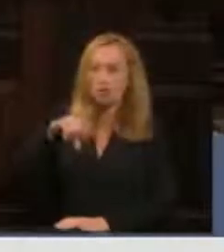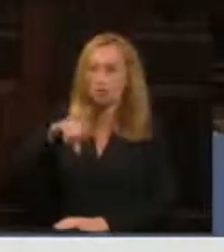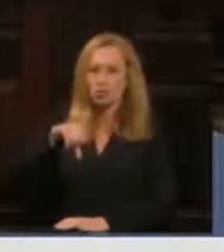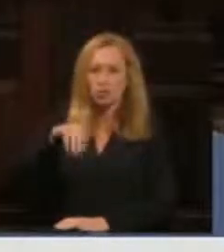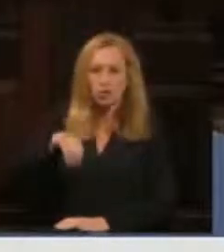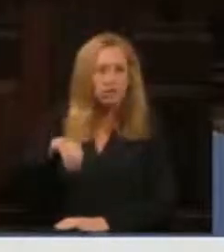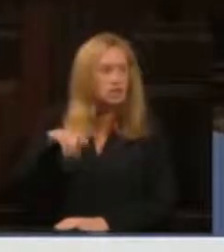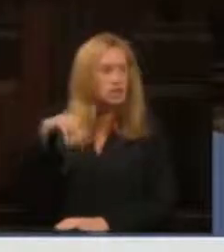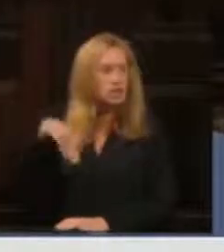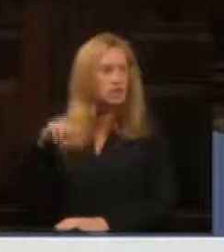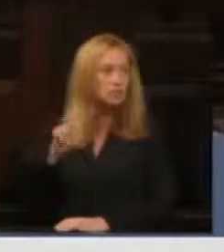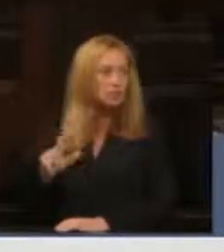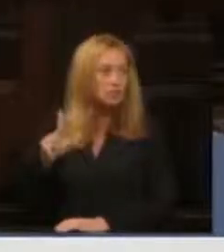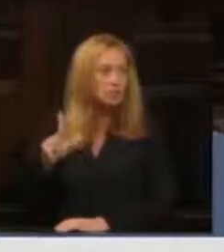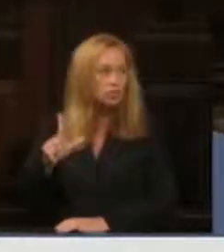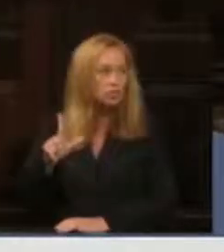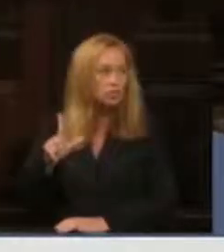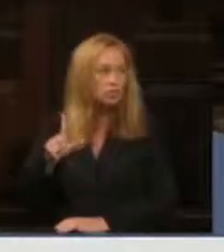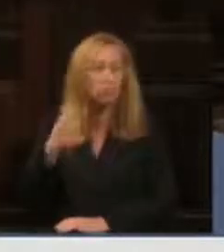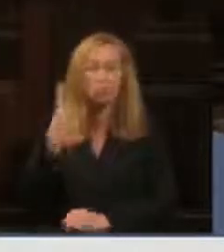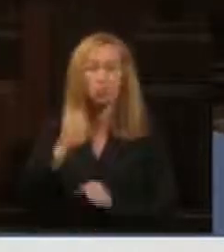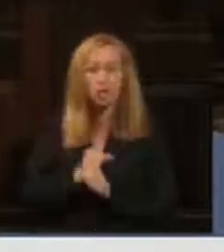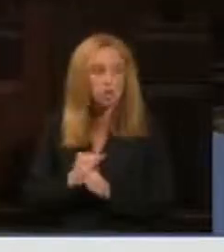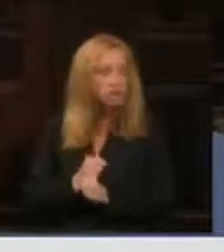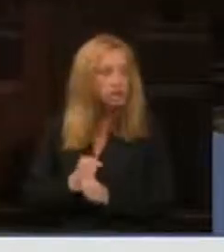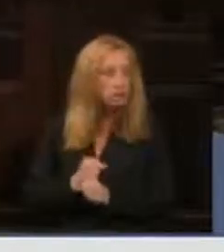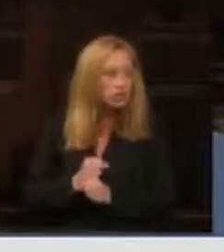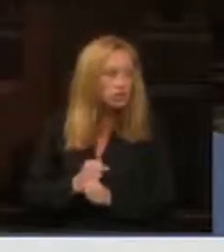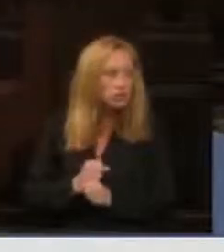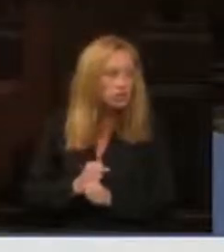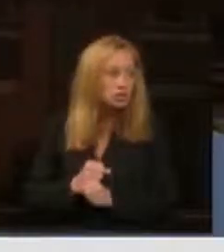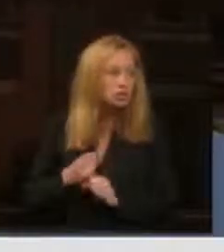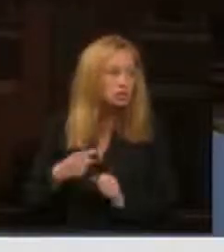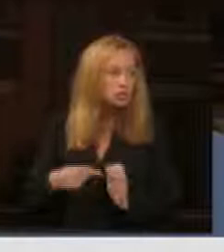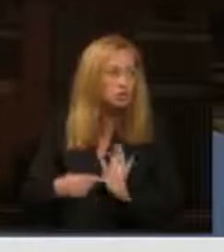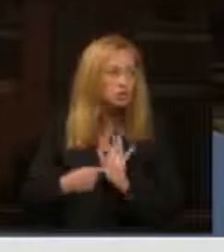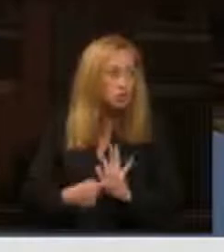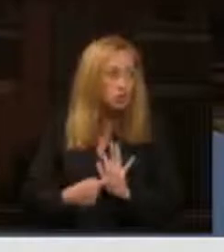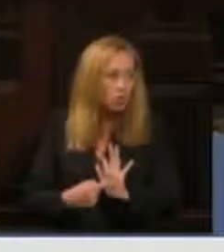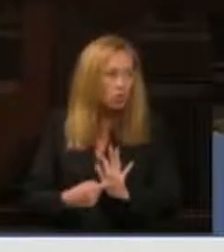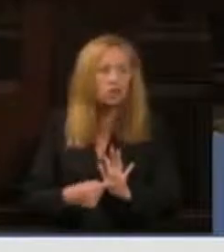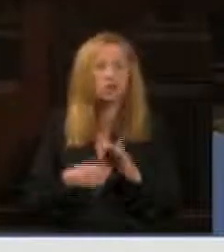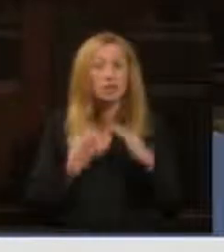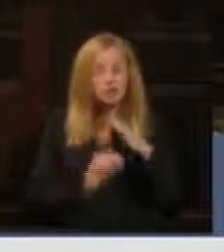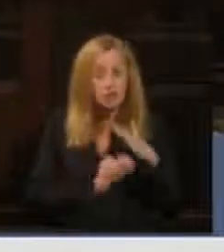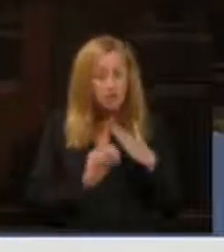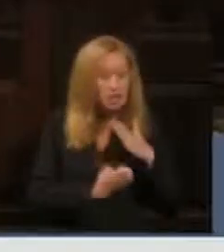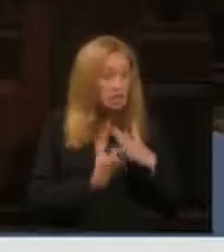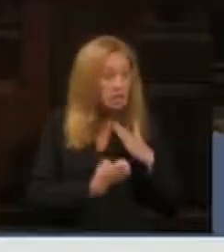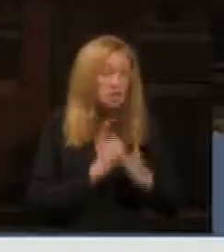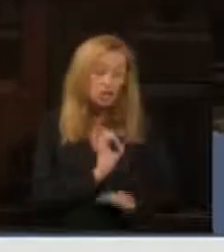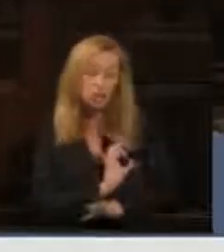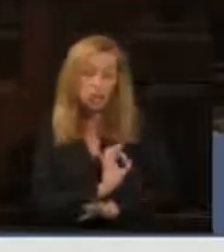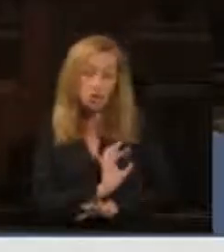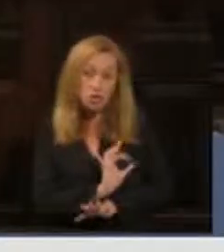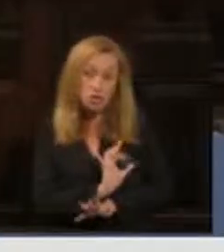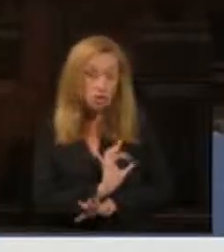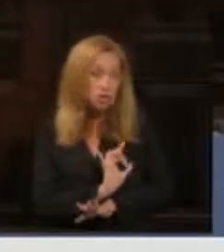ano. Isso significa que a ThyssenKrupp, agora Ternium Brasil, sozinha,